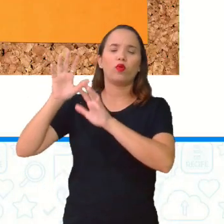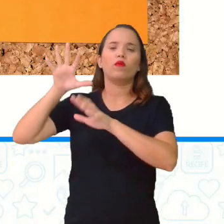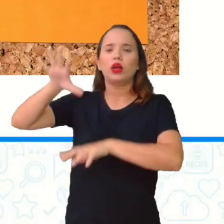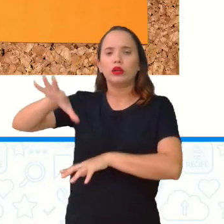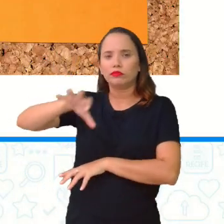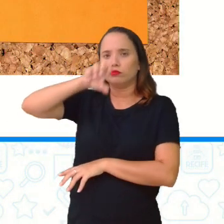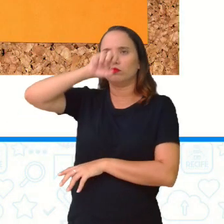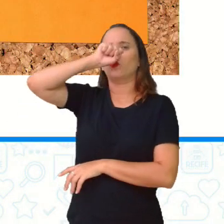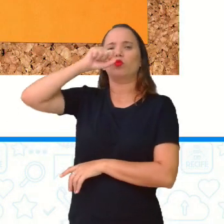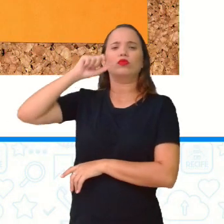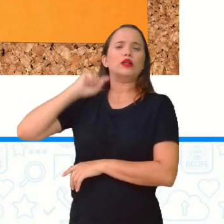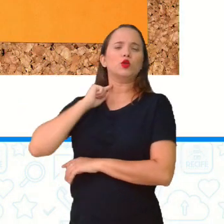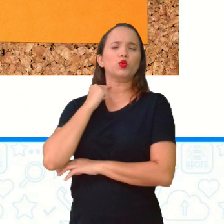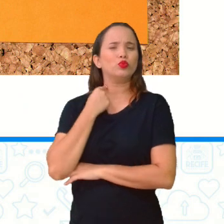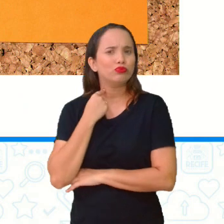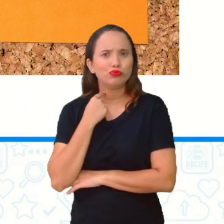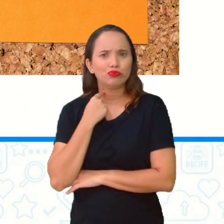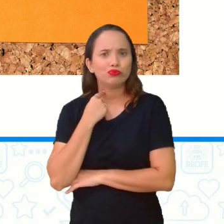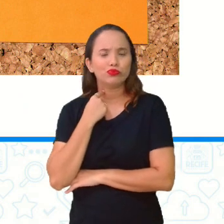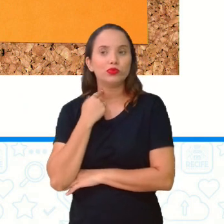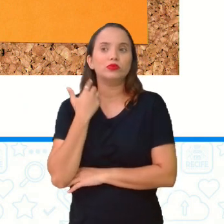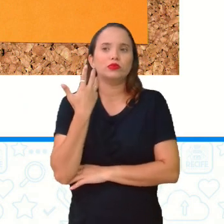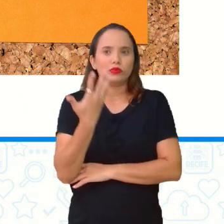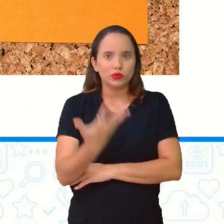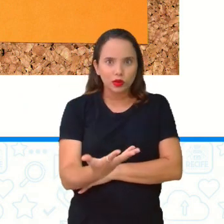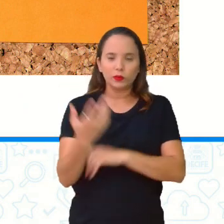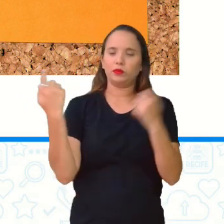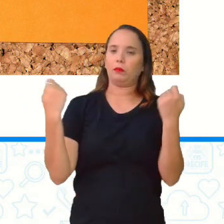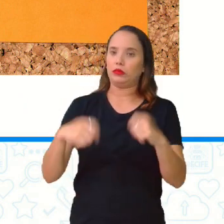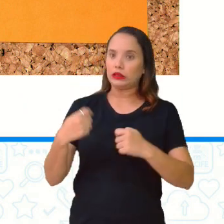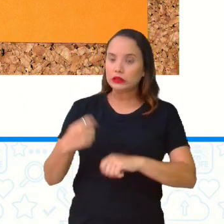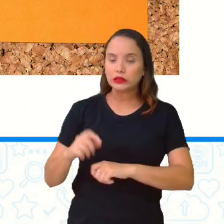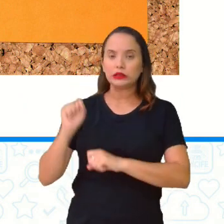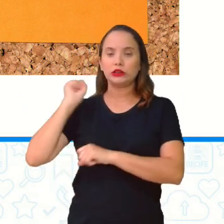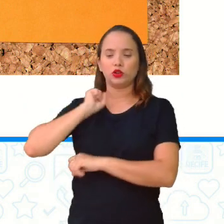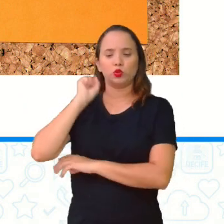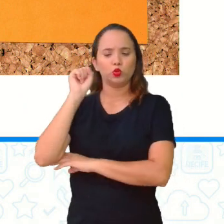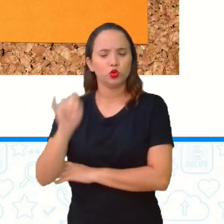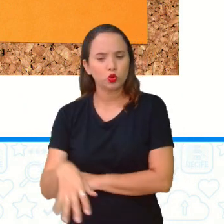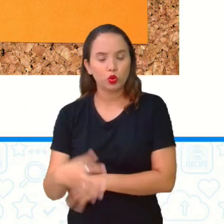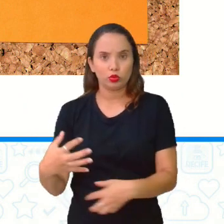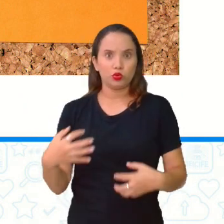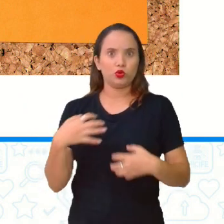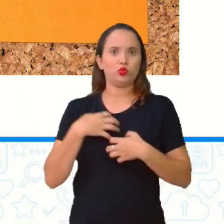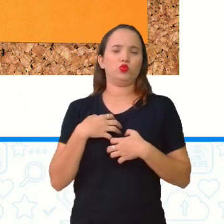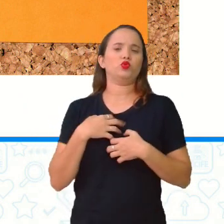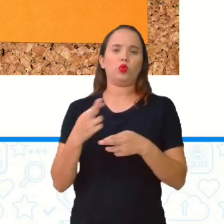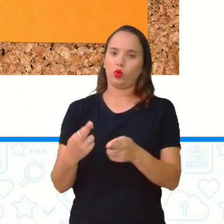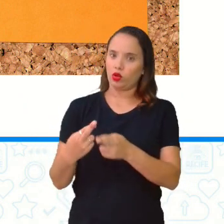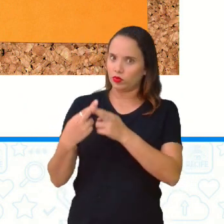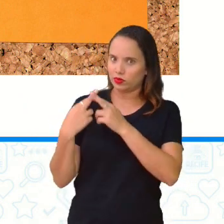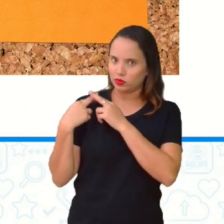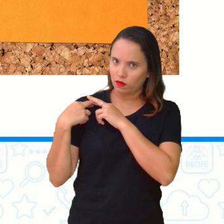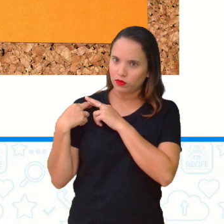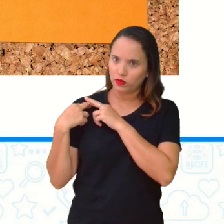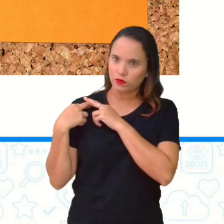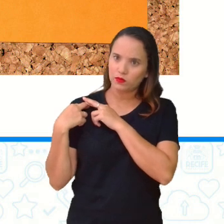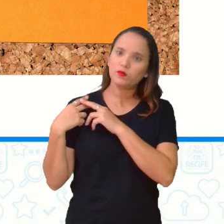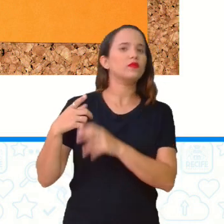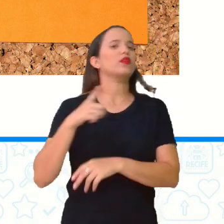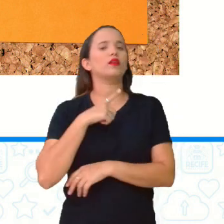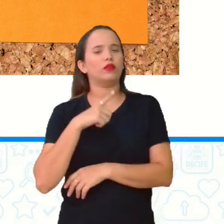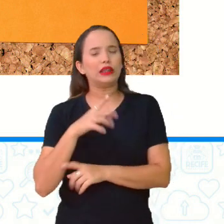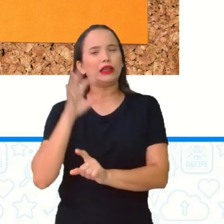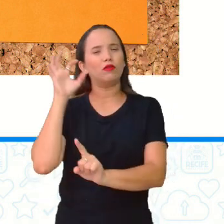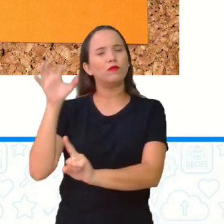respira. Então pode ser que, se a gente descartar de uma forma irresponsável, vai causar